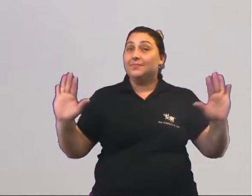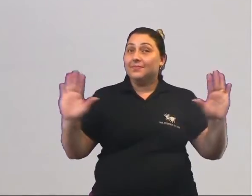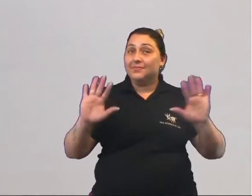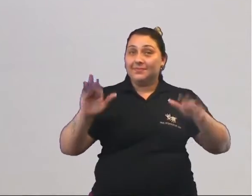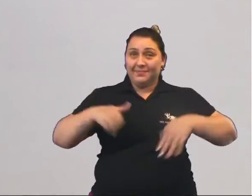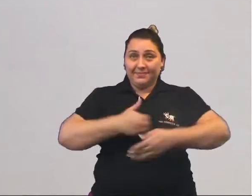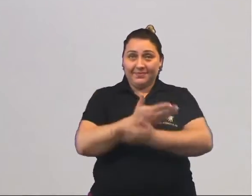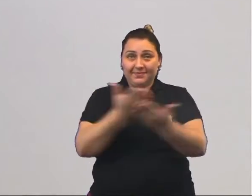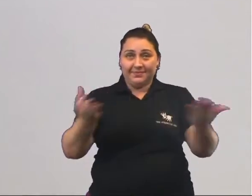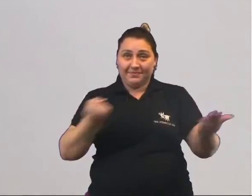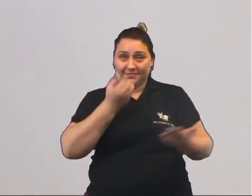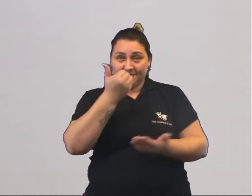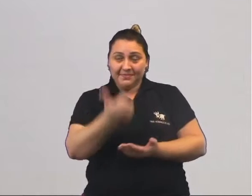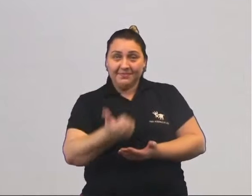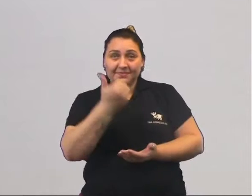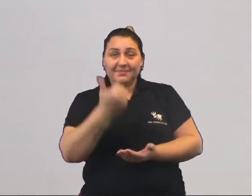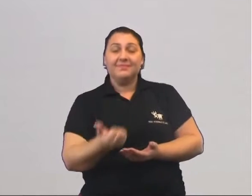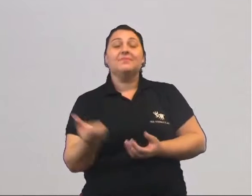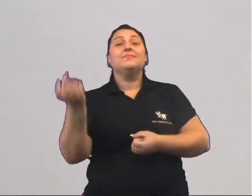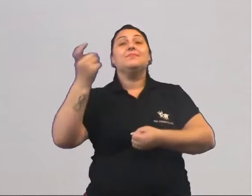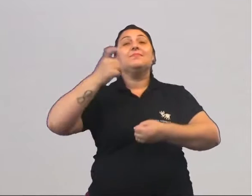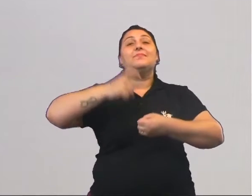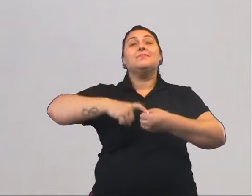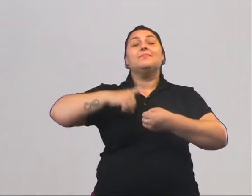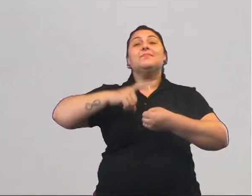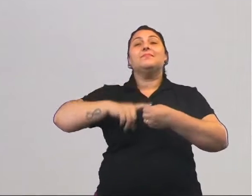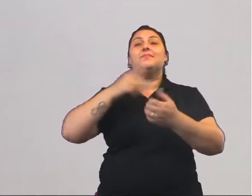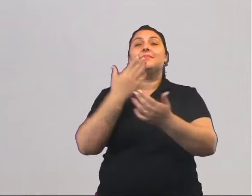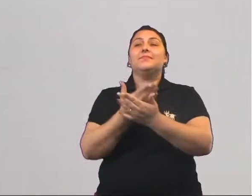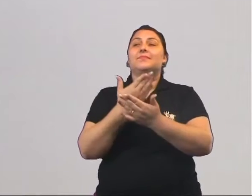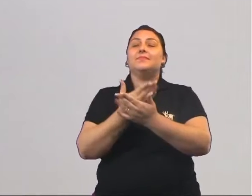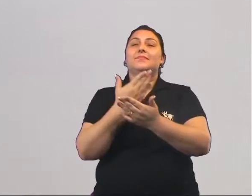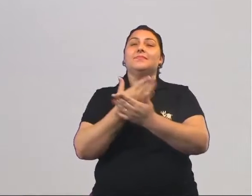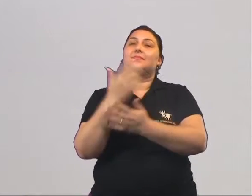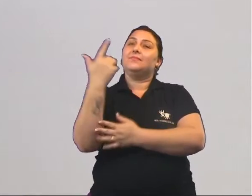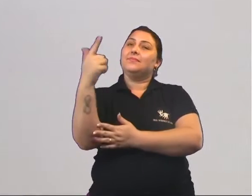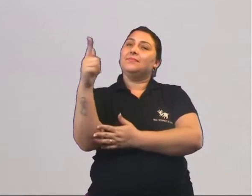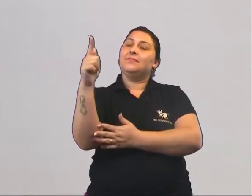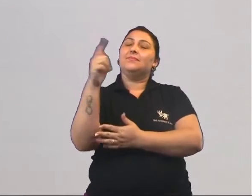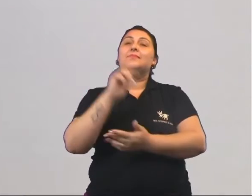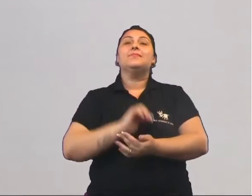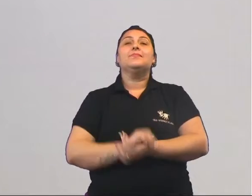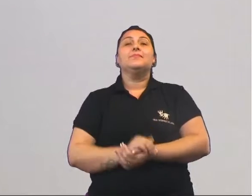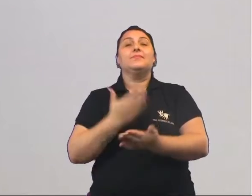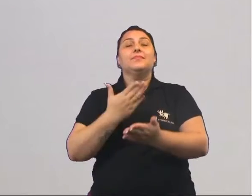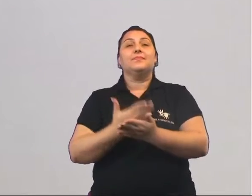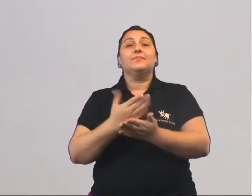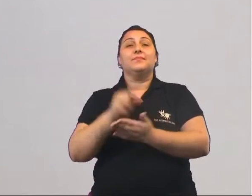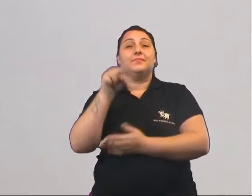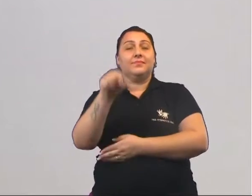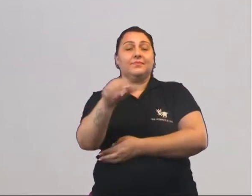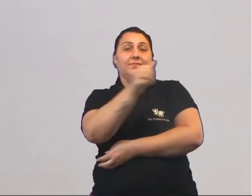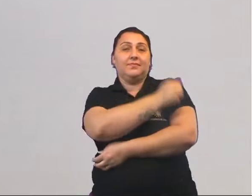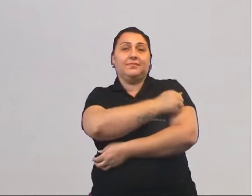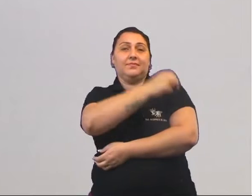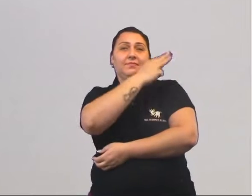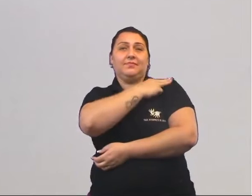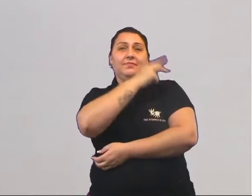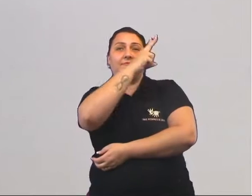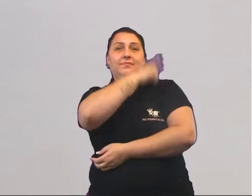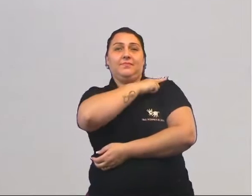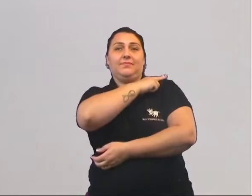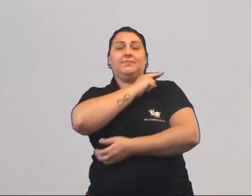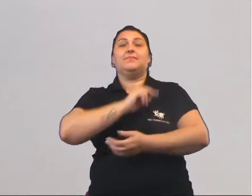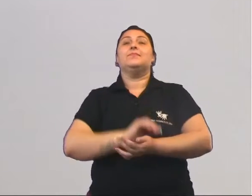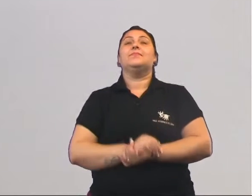aí, turminha, tudo bem com vocês? Estamos de volta para mais uma aula de geografia. Esta aula é para você, aluno da terceira série